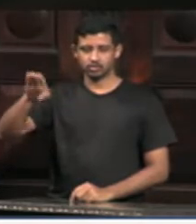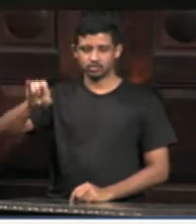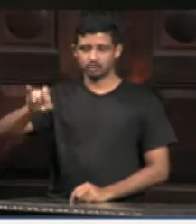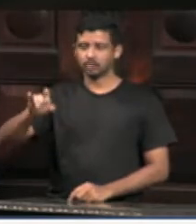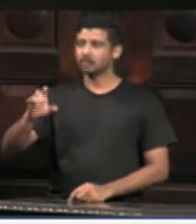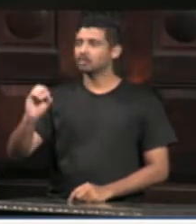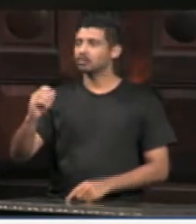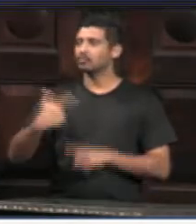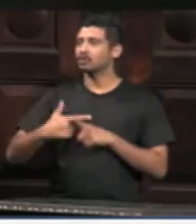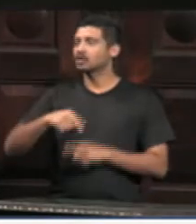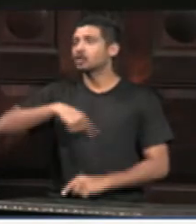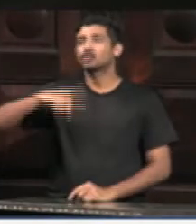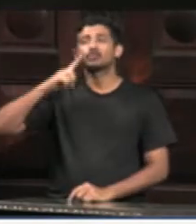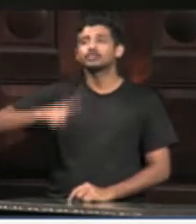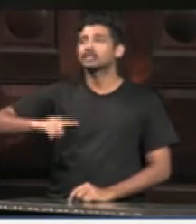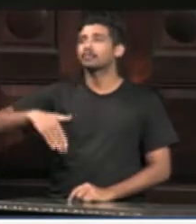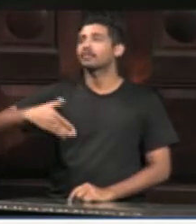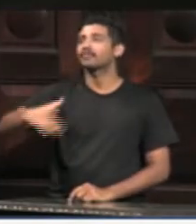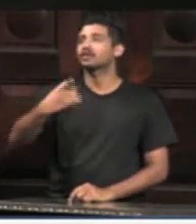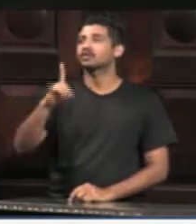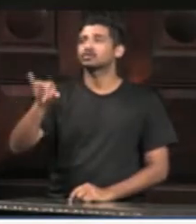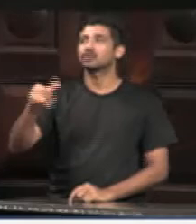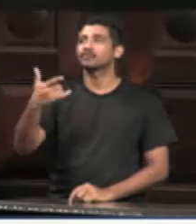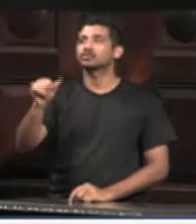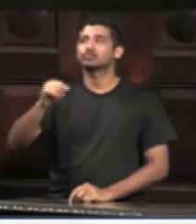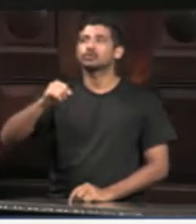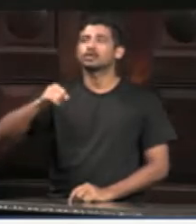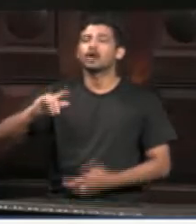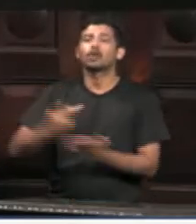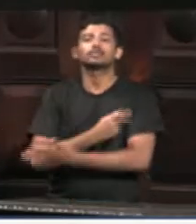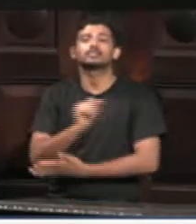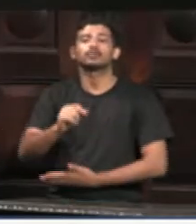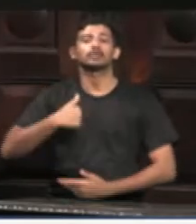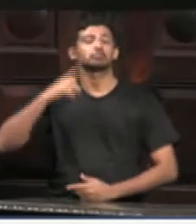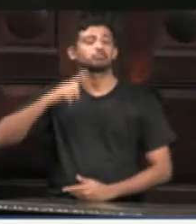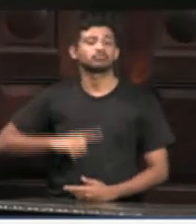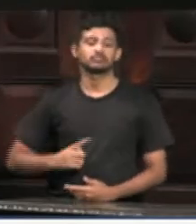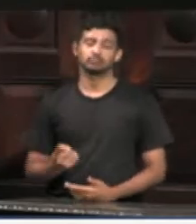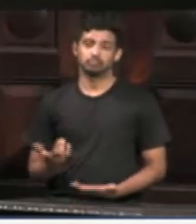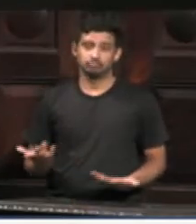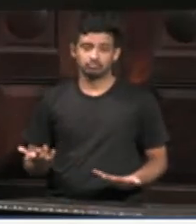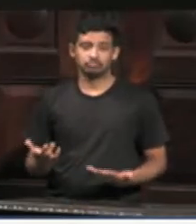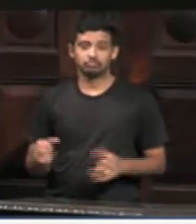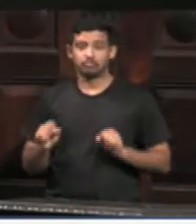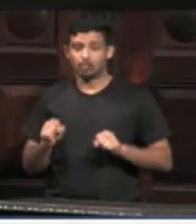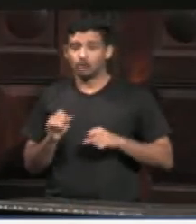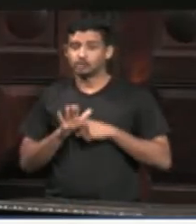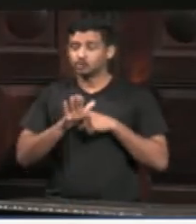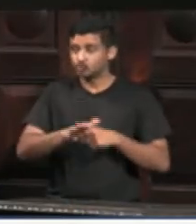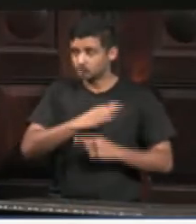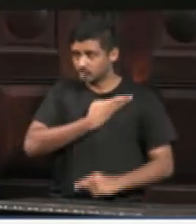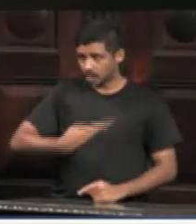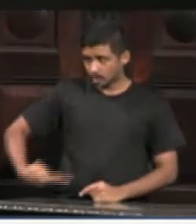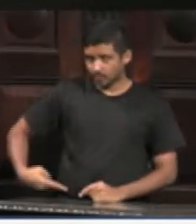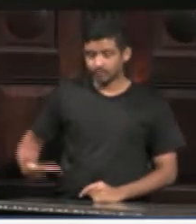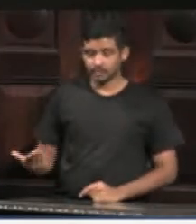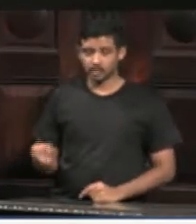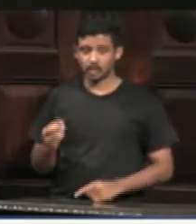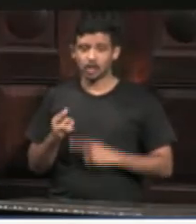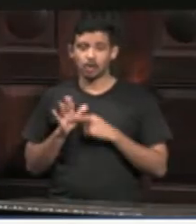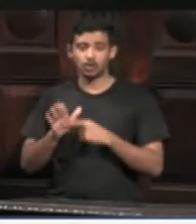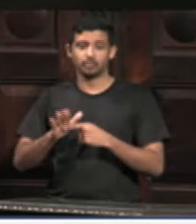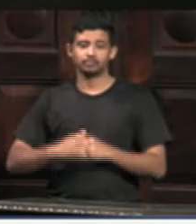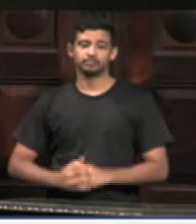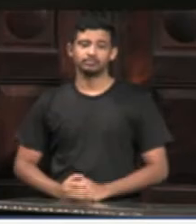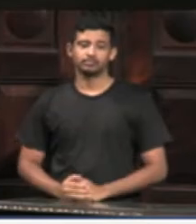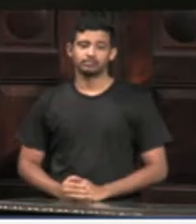dia 28, e há uma séria e grande possibilidade do PSC governar ou ajudar a governar, através do nosso governador Wilson